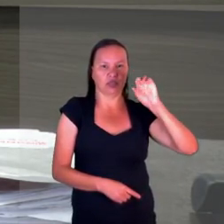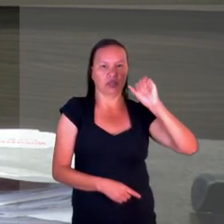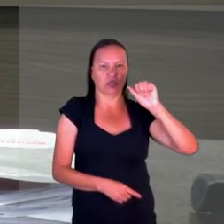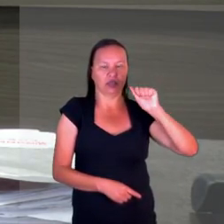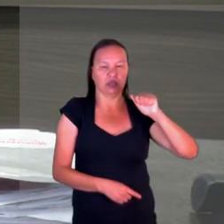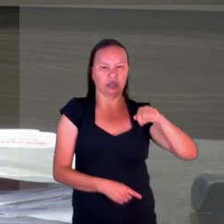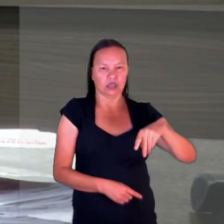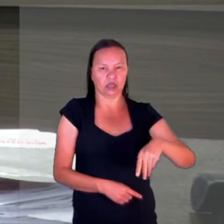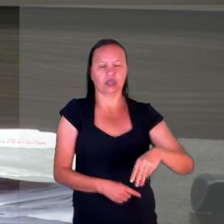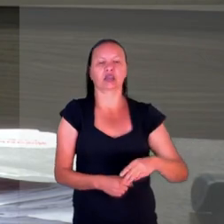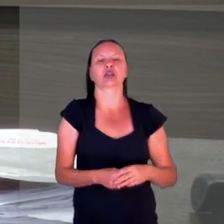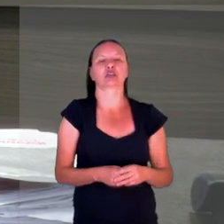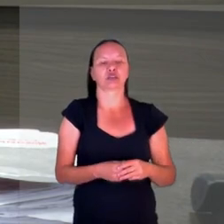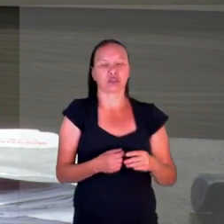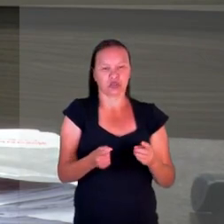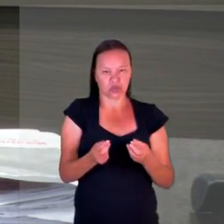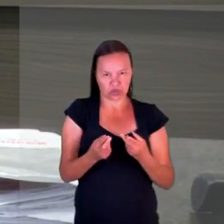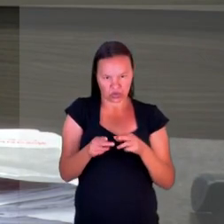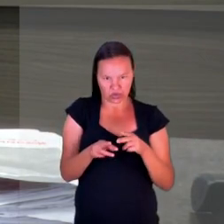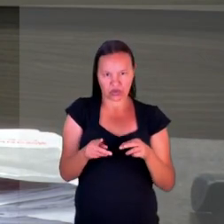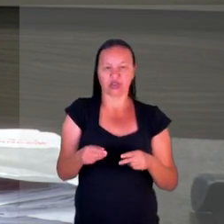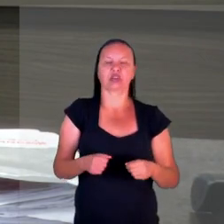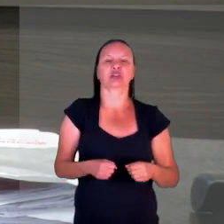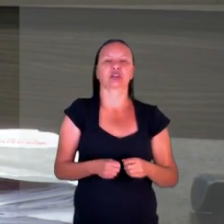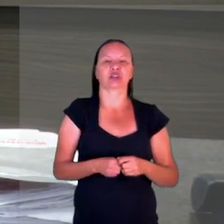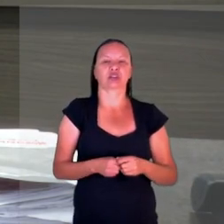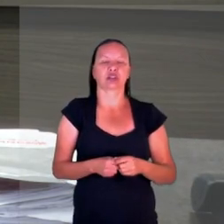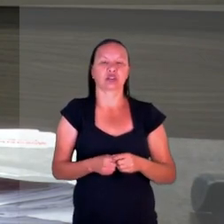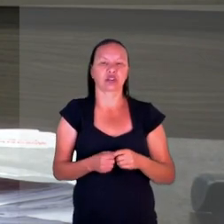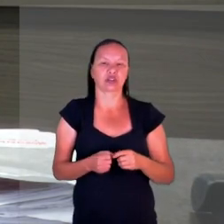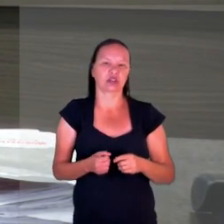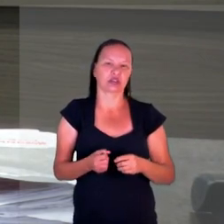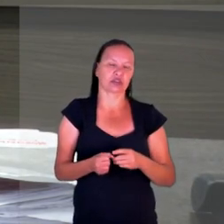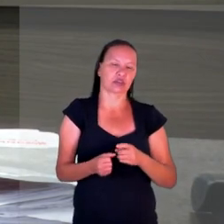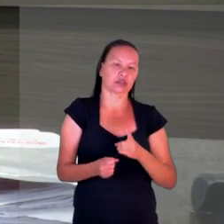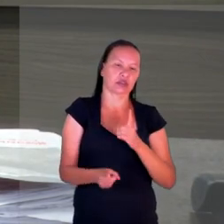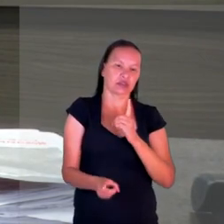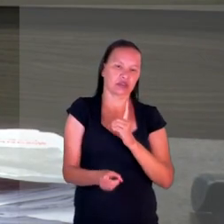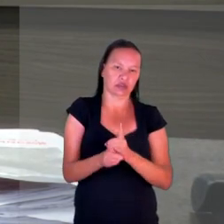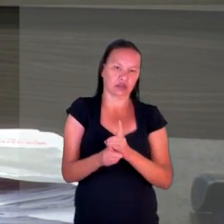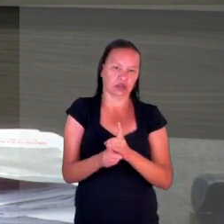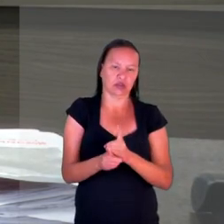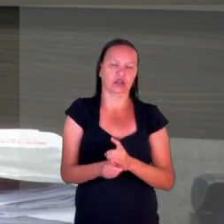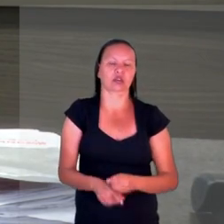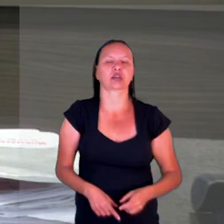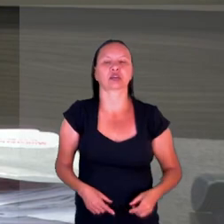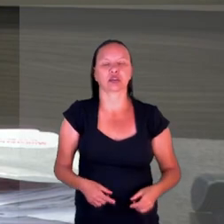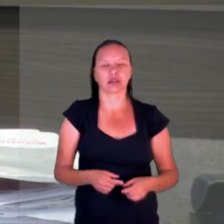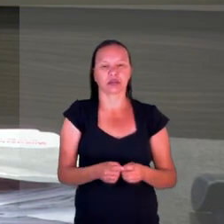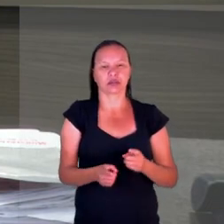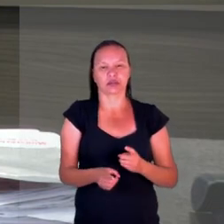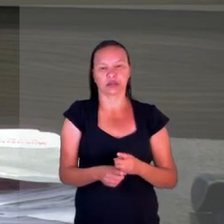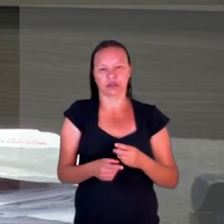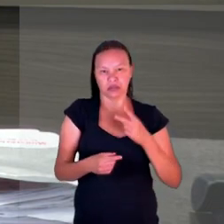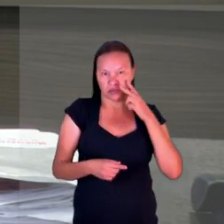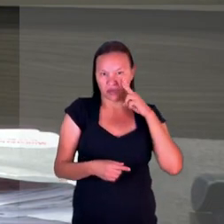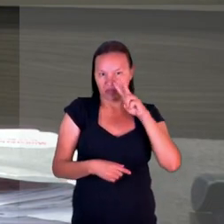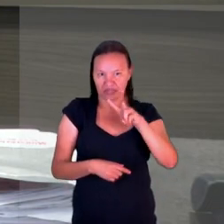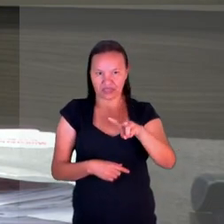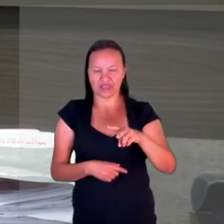né Miria o que o que passamos naquele momento né mas aí vê-la aqui e